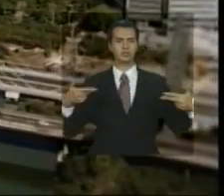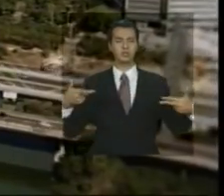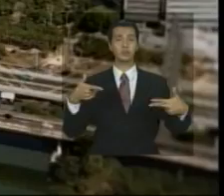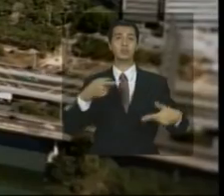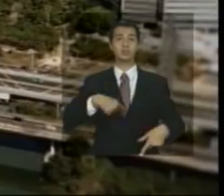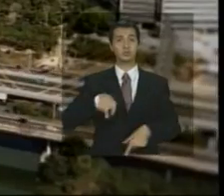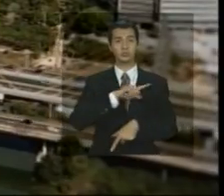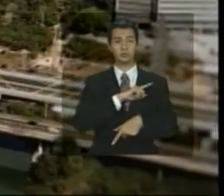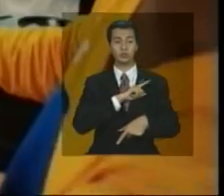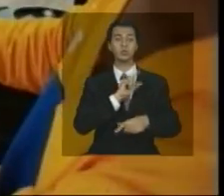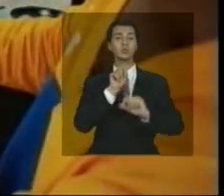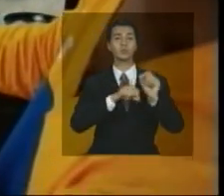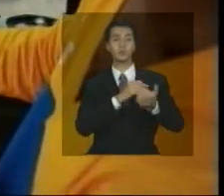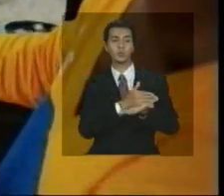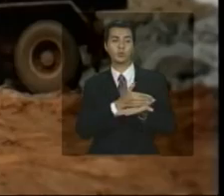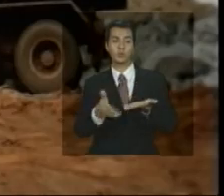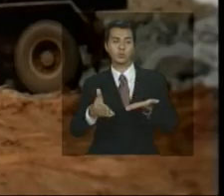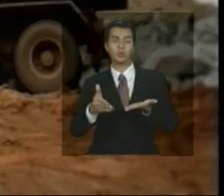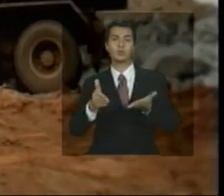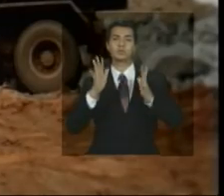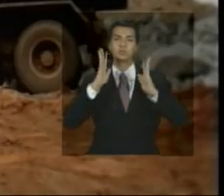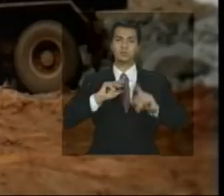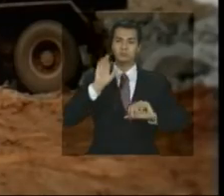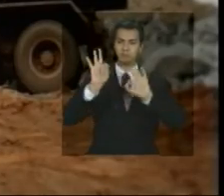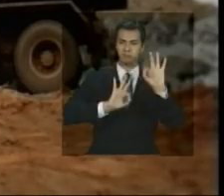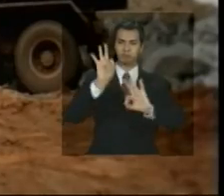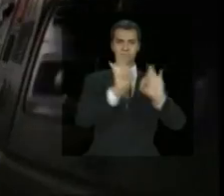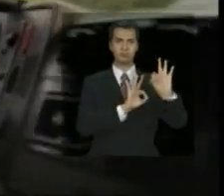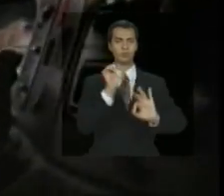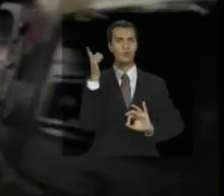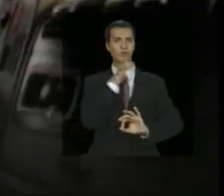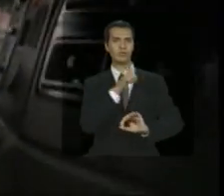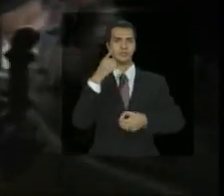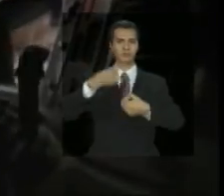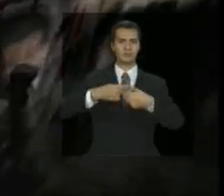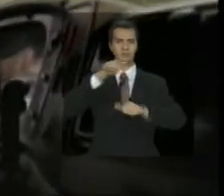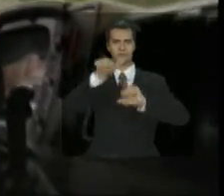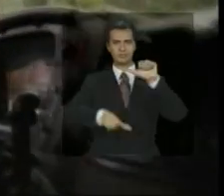pegando o gancho da Olimpíada para conseguir mudar realmente a cara da cidade.